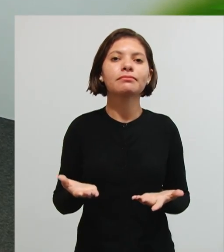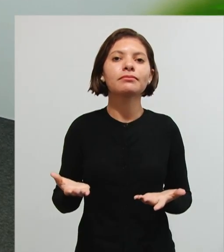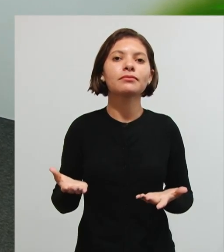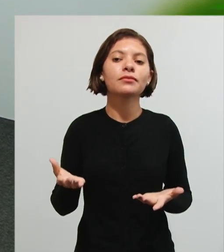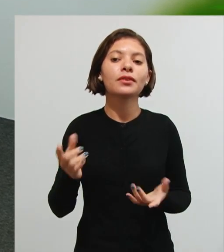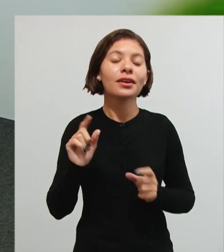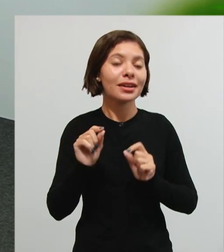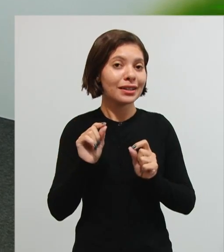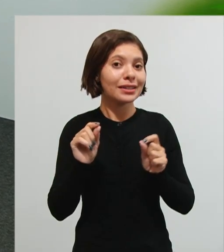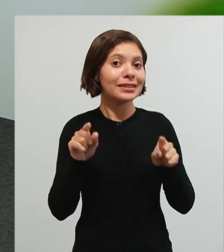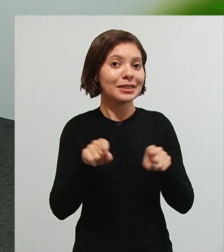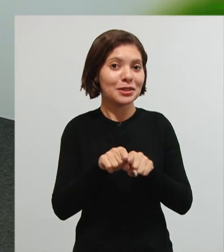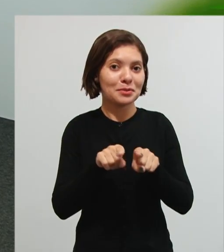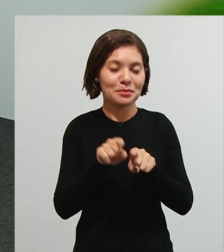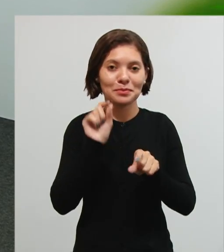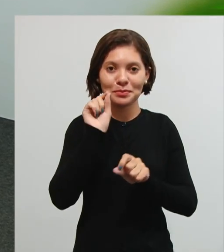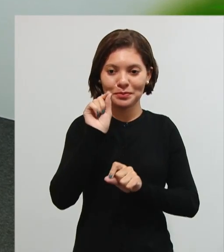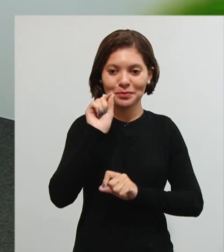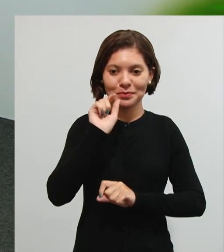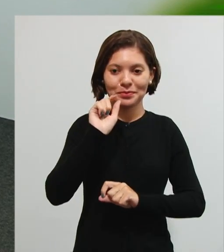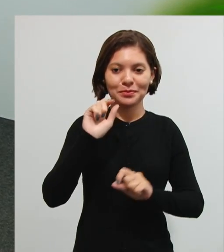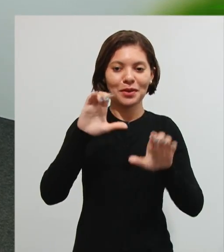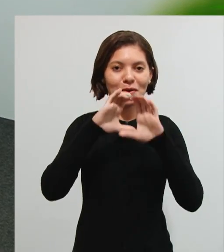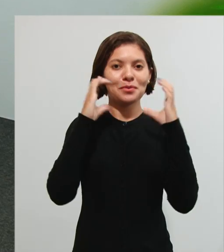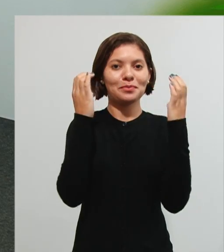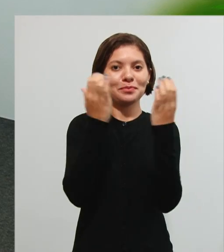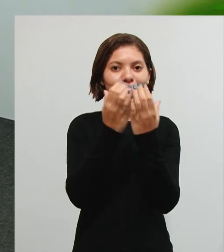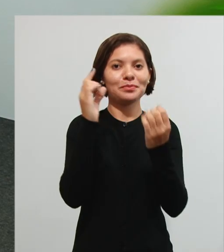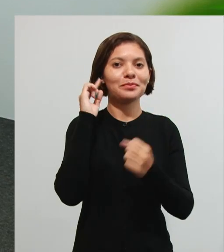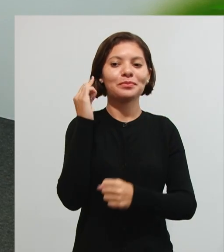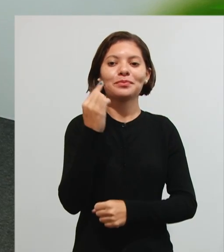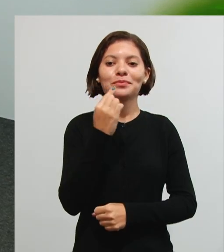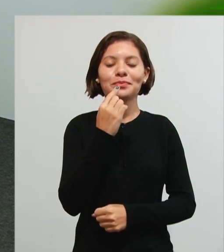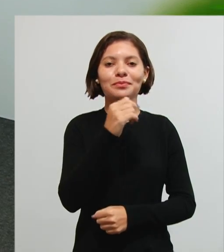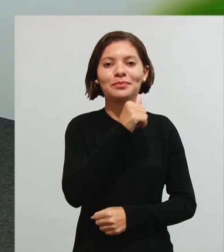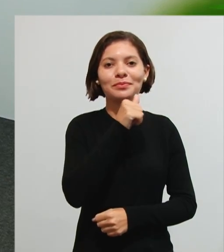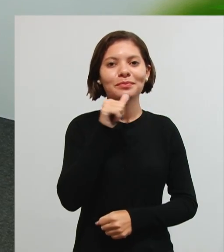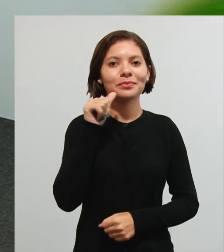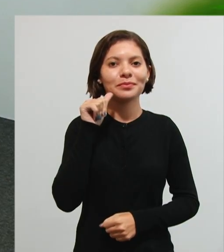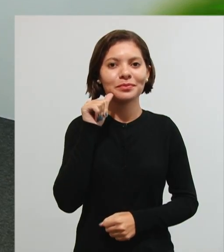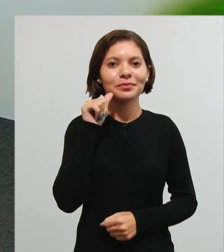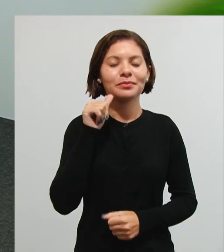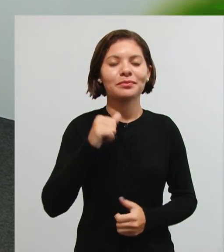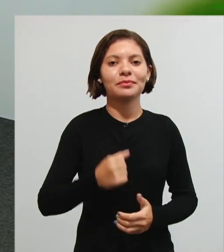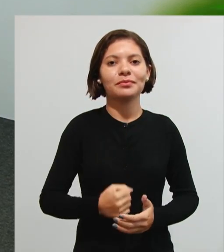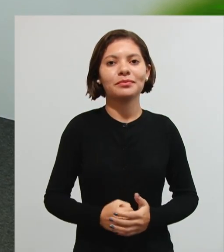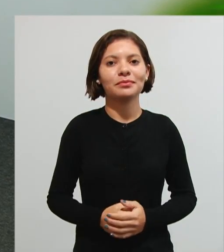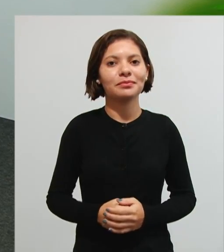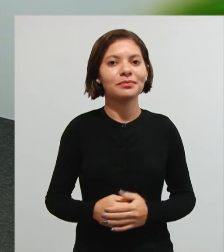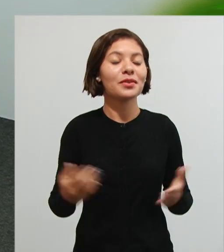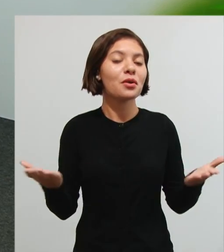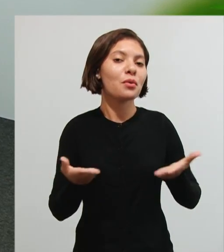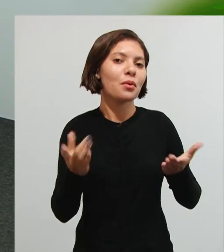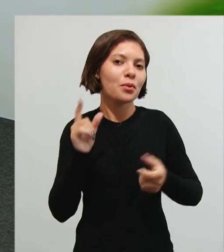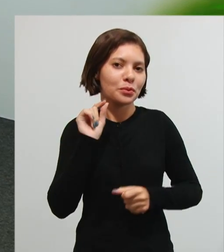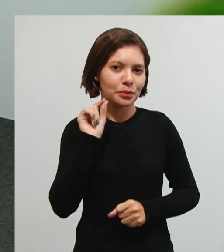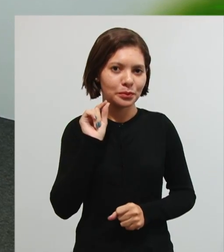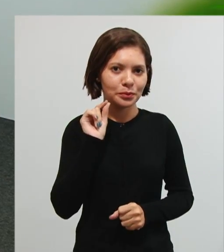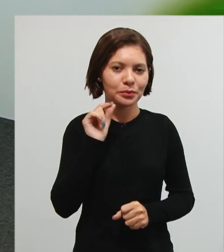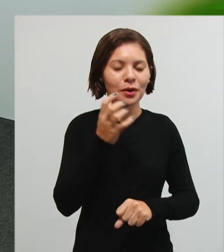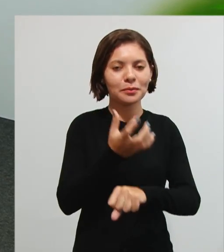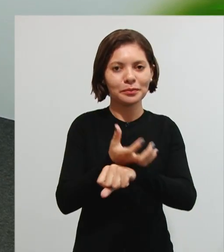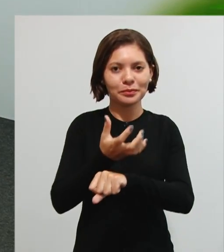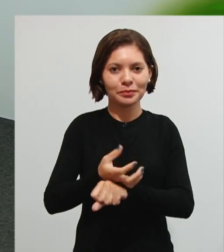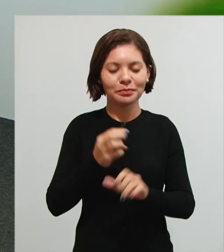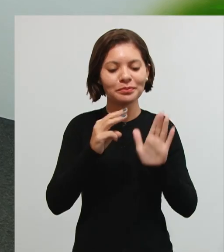E tem a minha marca da comunidade surda, que é essa. Então, vamos agora para a nossa